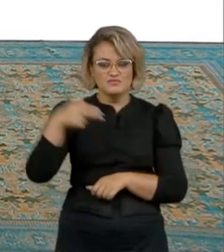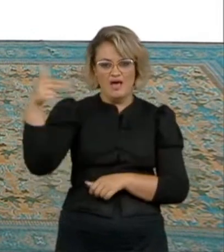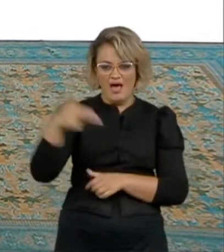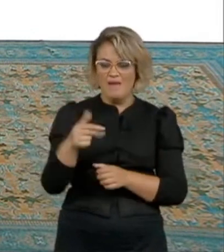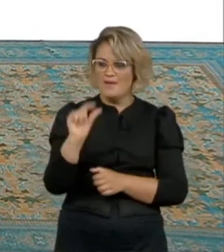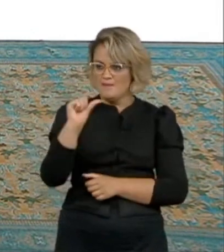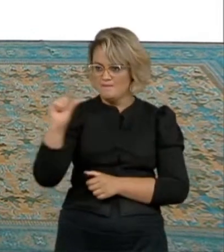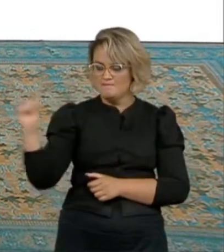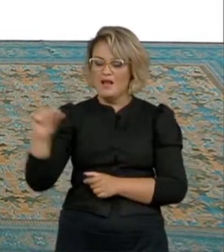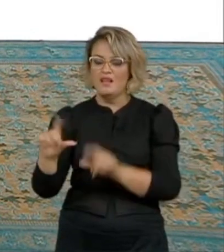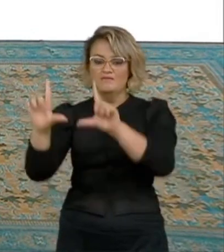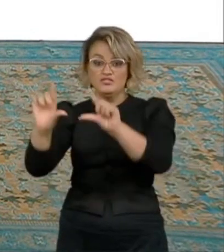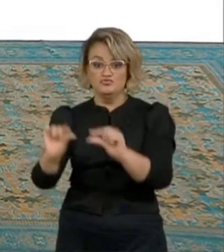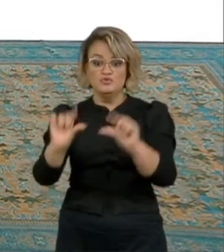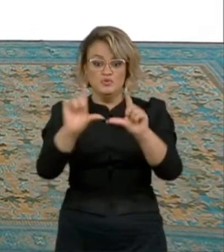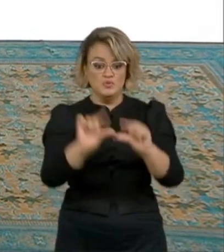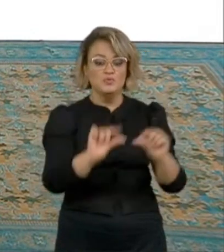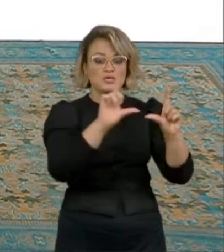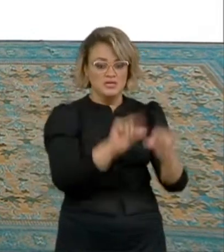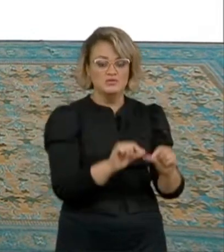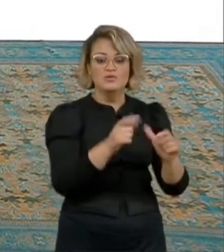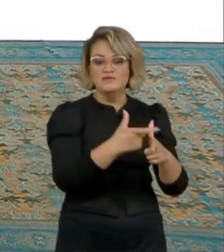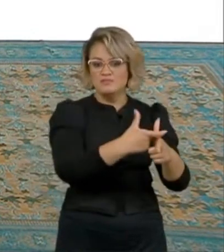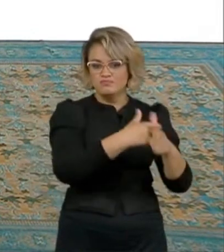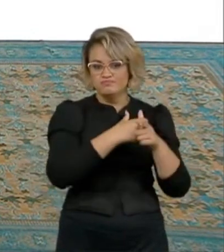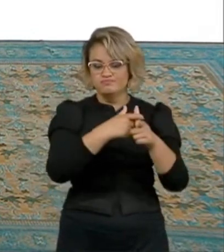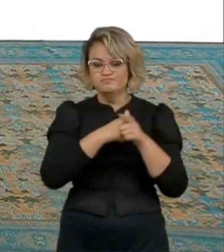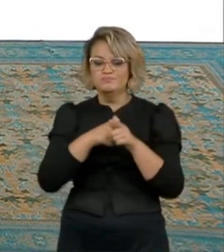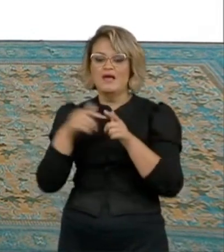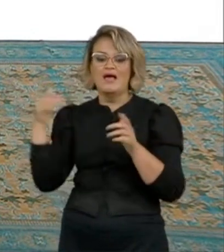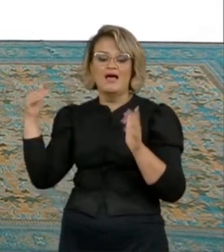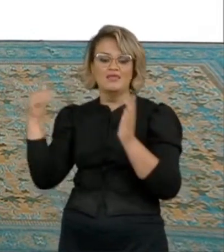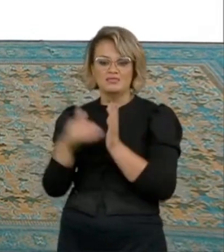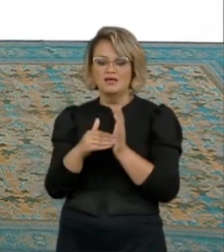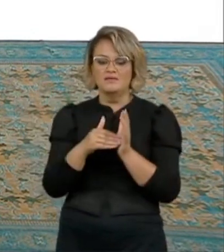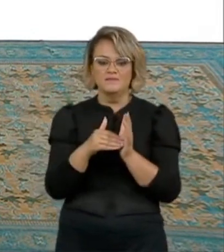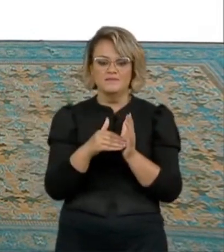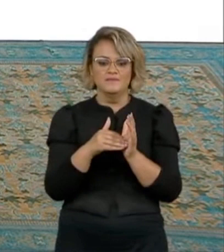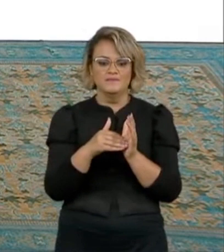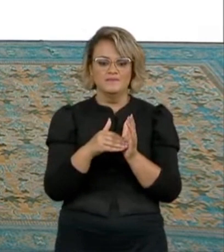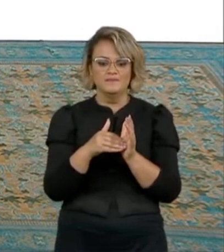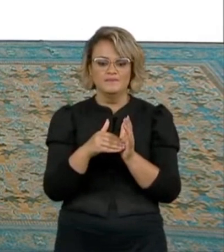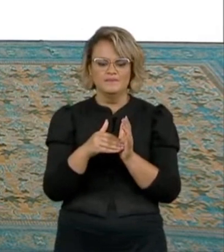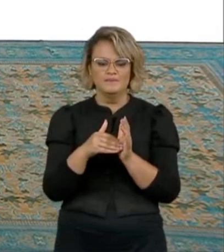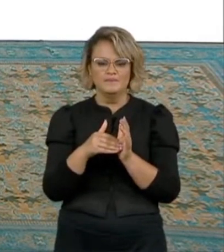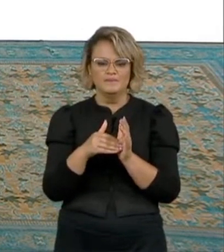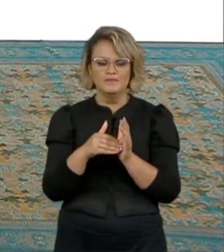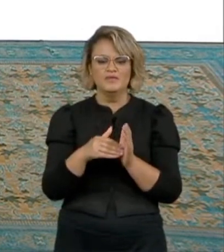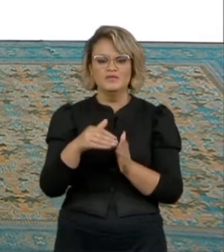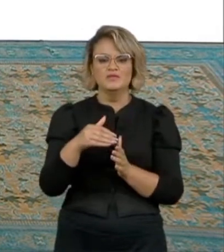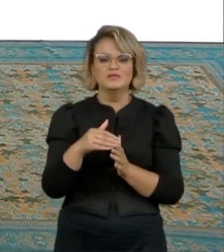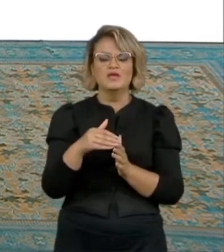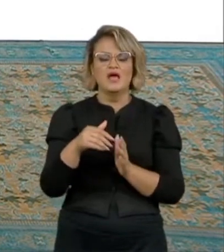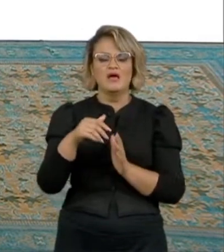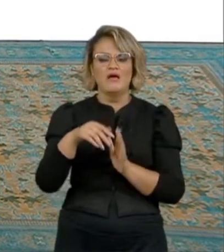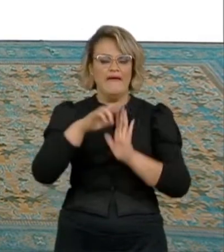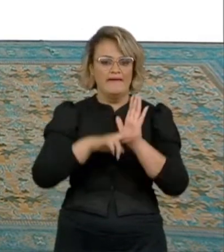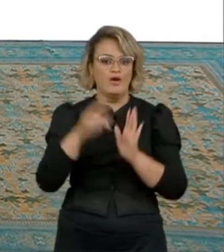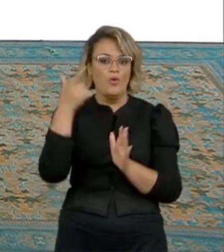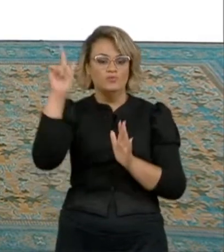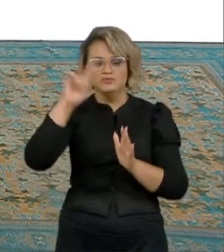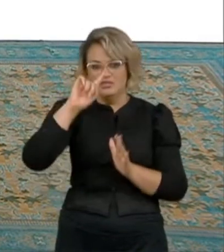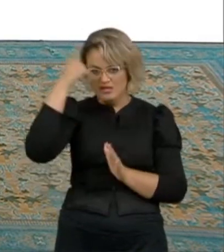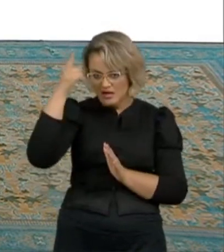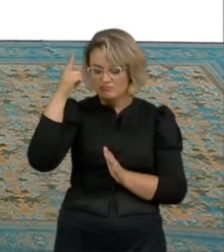e munições será reduzido e serão suspensos até edição de nova regulamentação